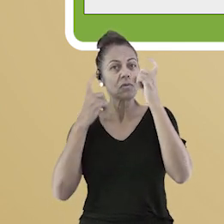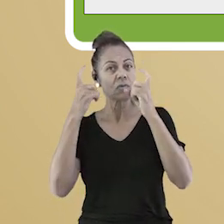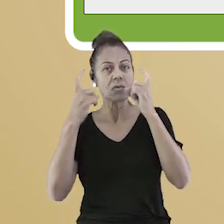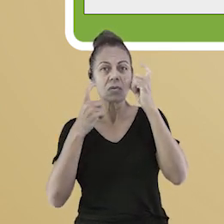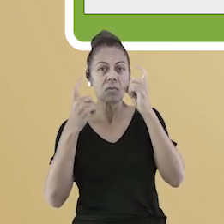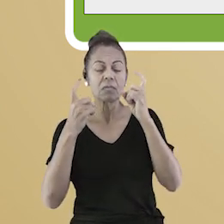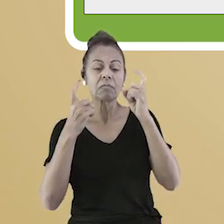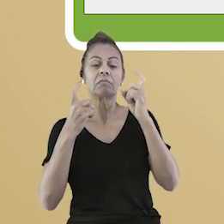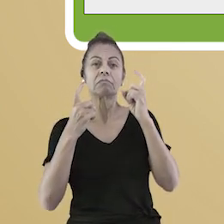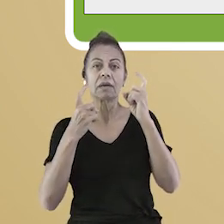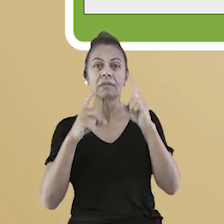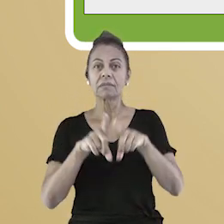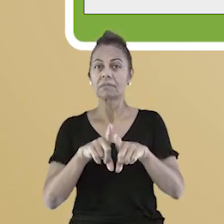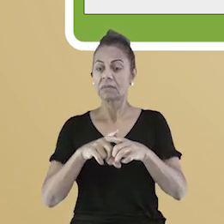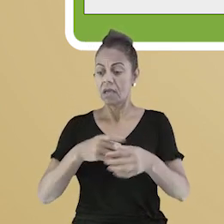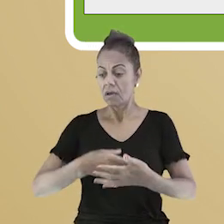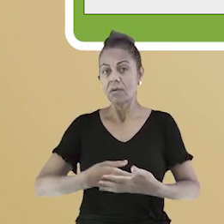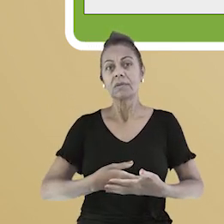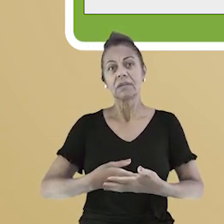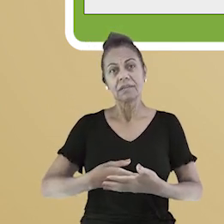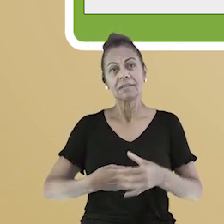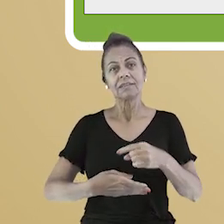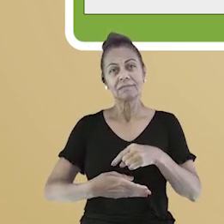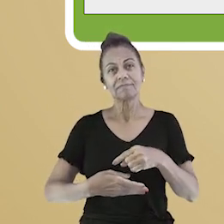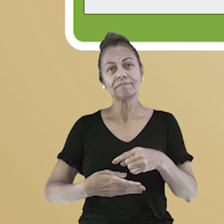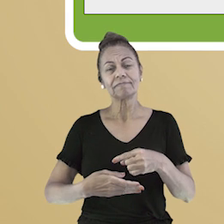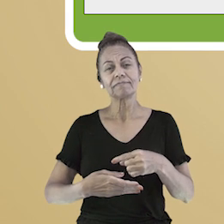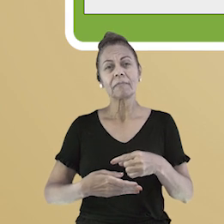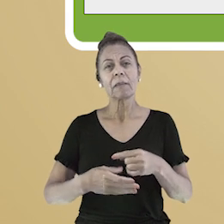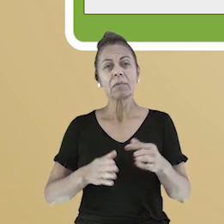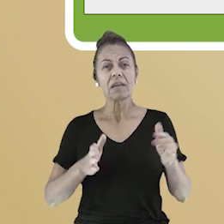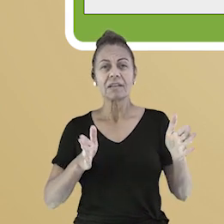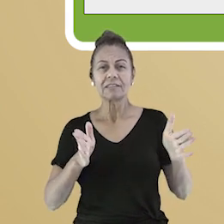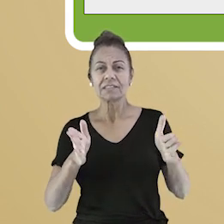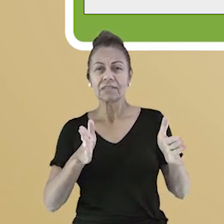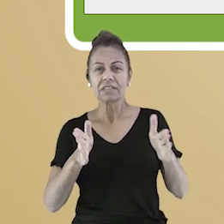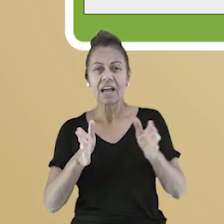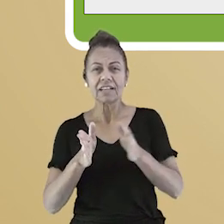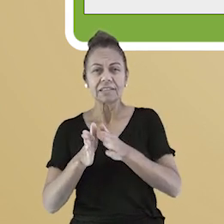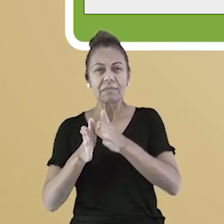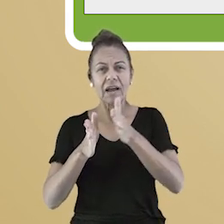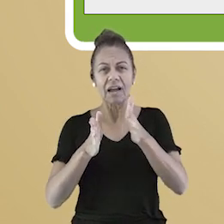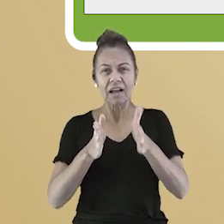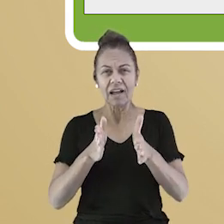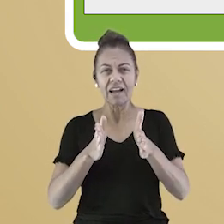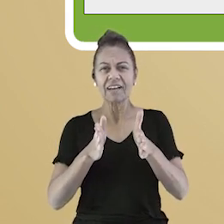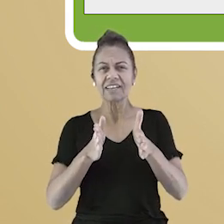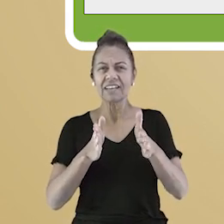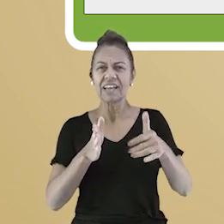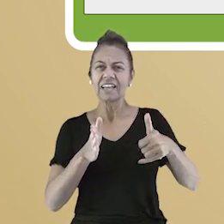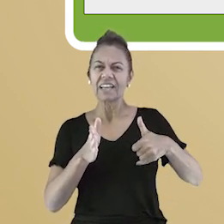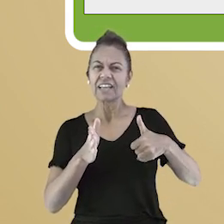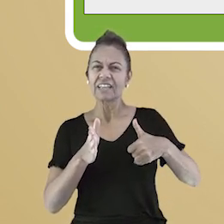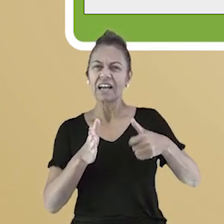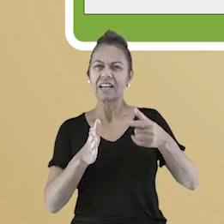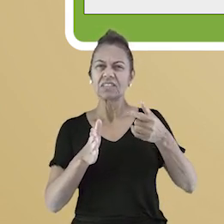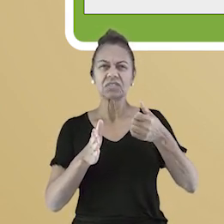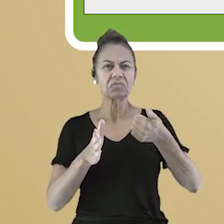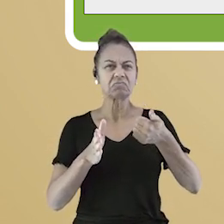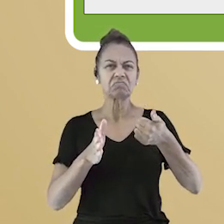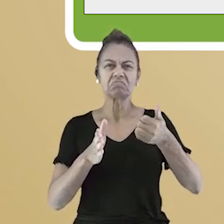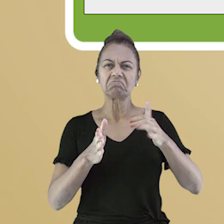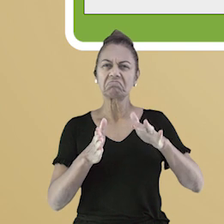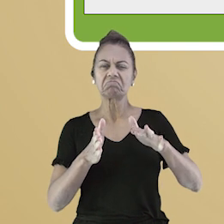das preocupações com a mãe e com o recém-nascido. O principal motivo para isso é que, nessa faixa etária, o corpo